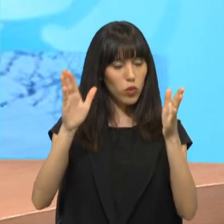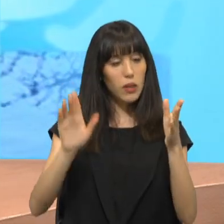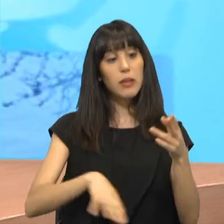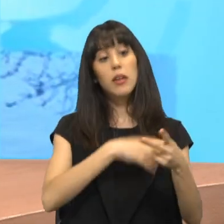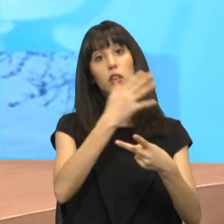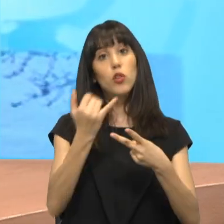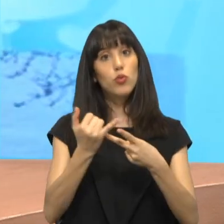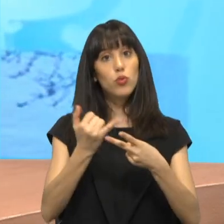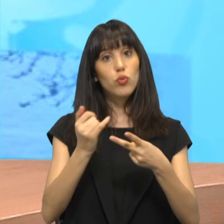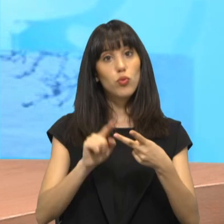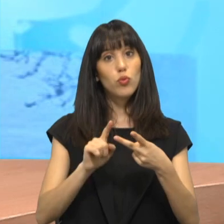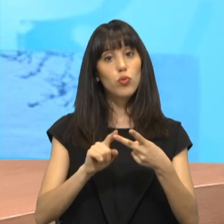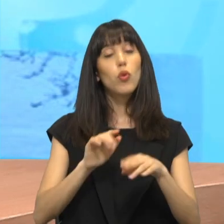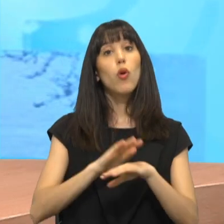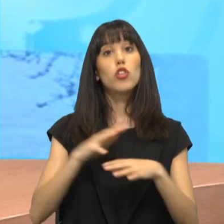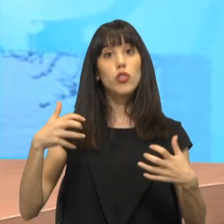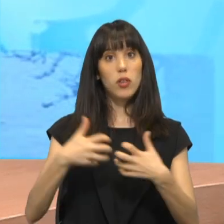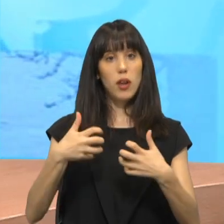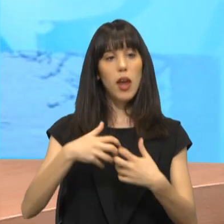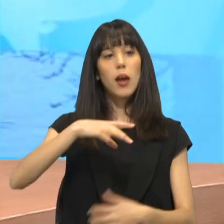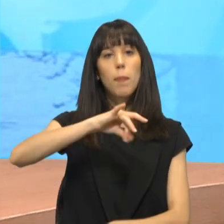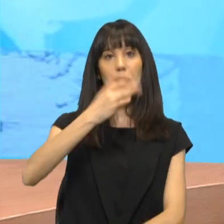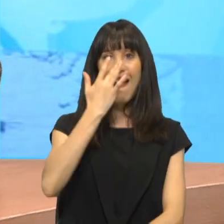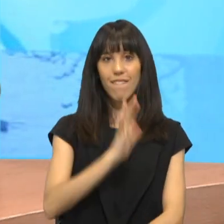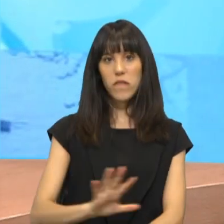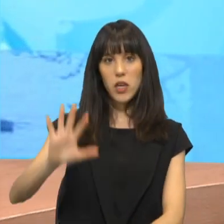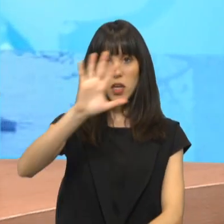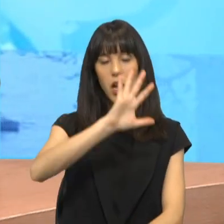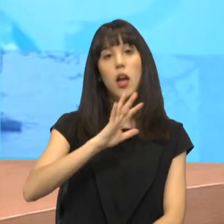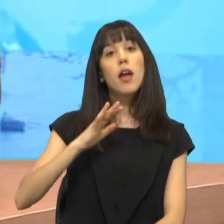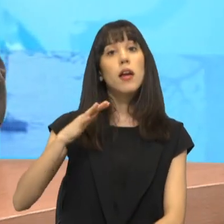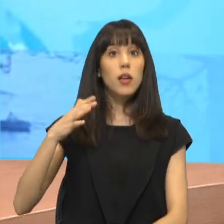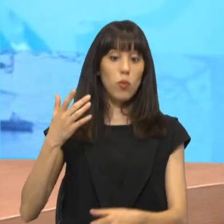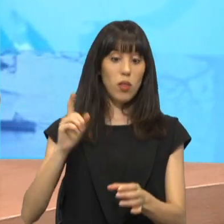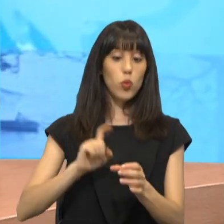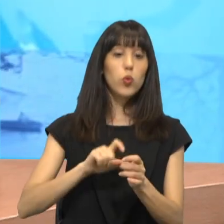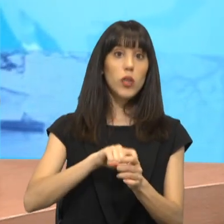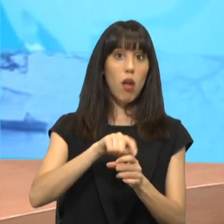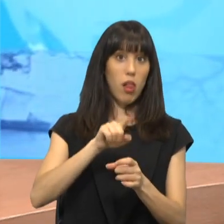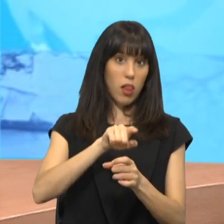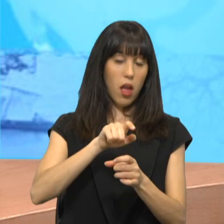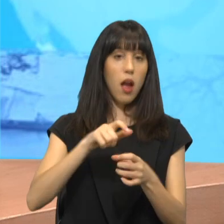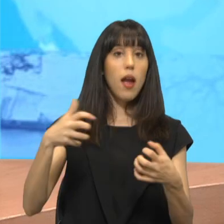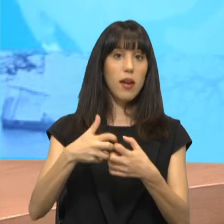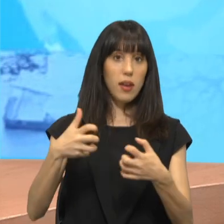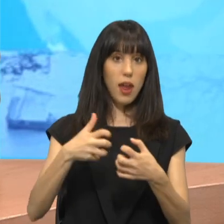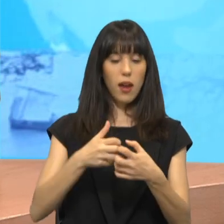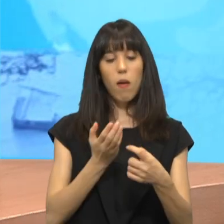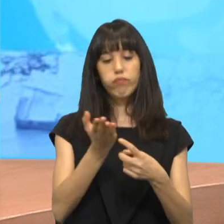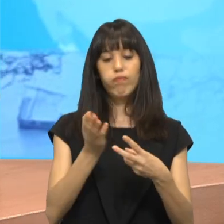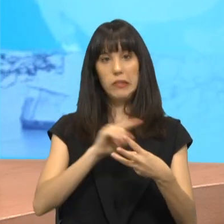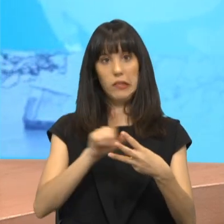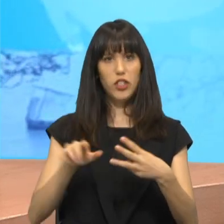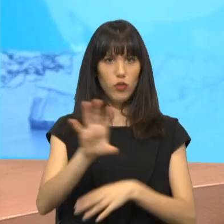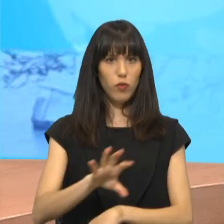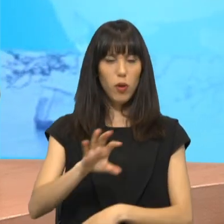lugar, com o peso que a guerra em África, portanto, as guerras coloniais, nos 3 teatros de operações, foram tendo